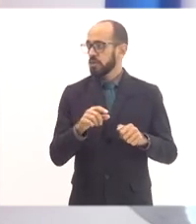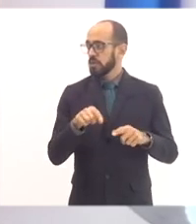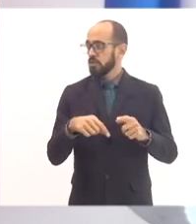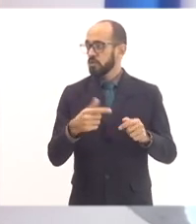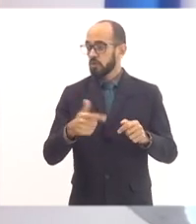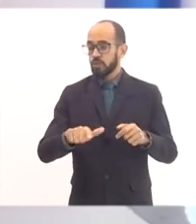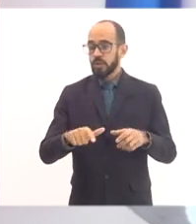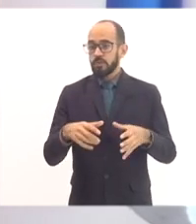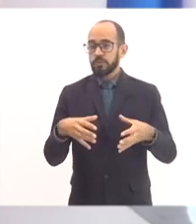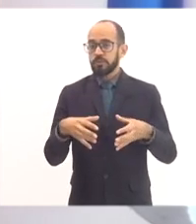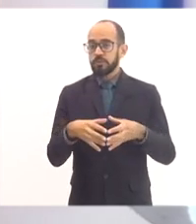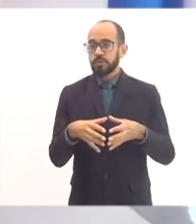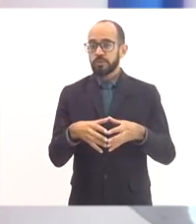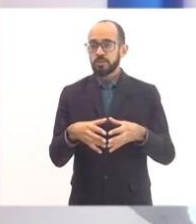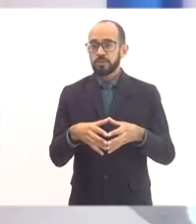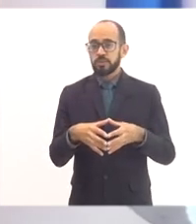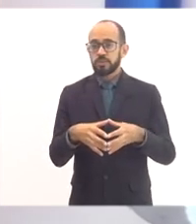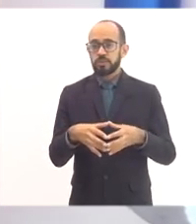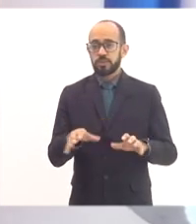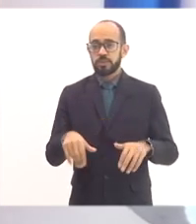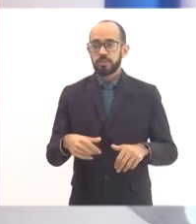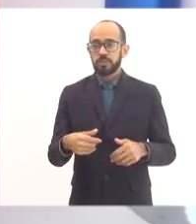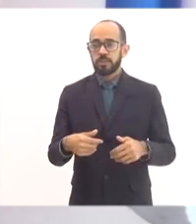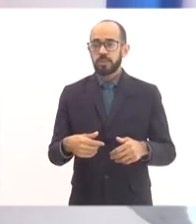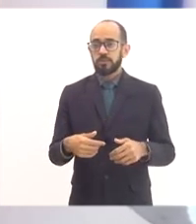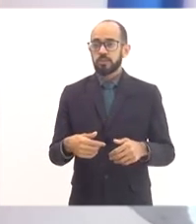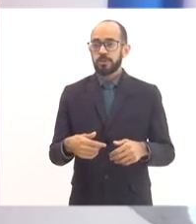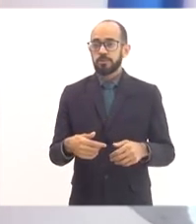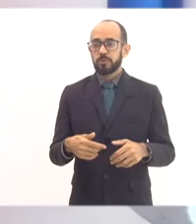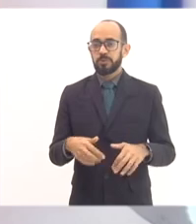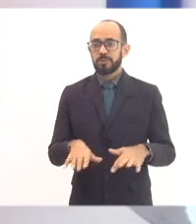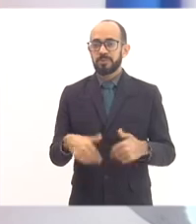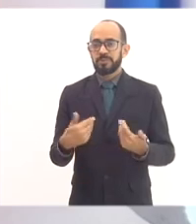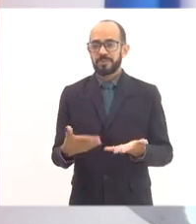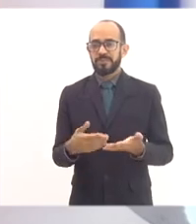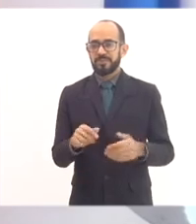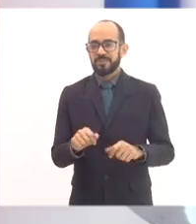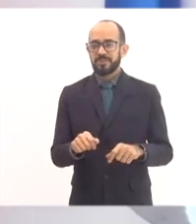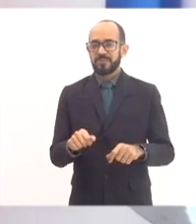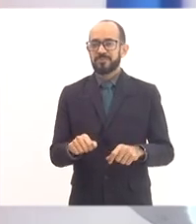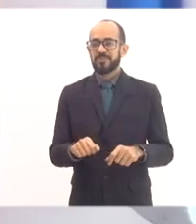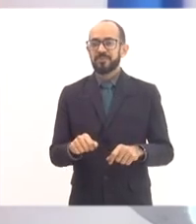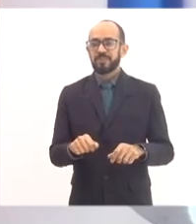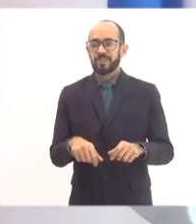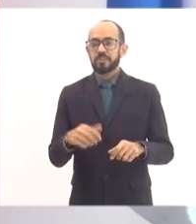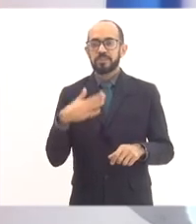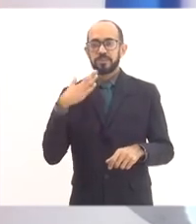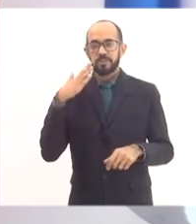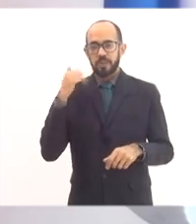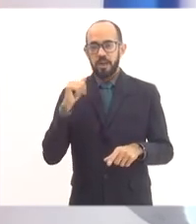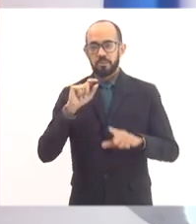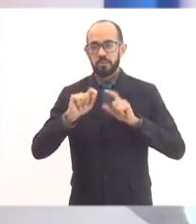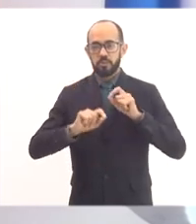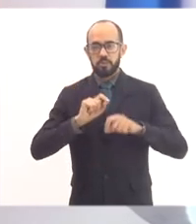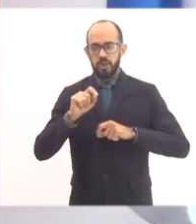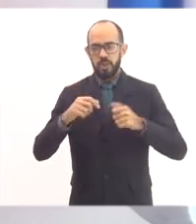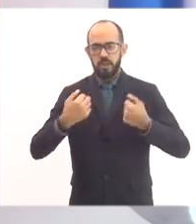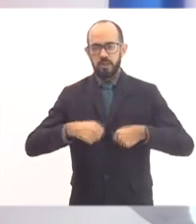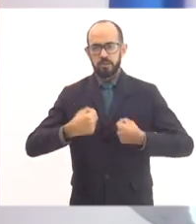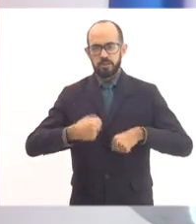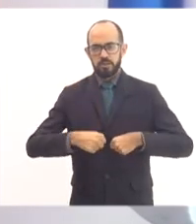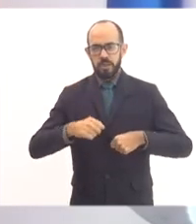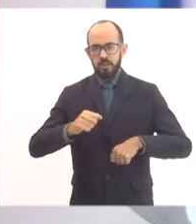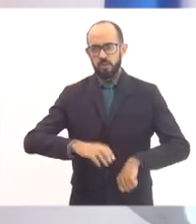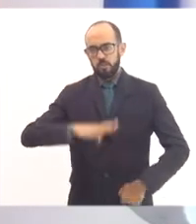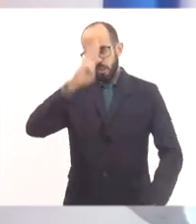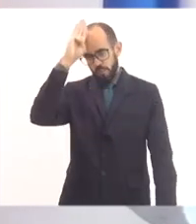sentiram contemplados, se organizar aí para fazer uso da palavra de forma objetiva. A gente já sabe da necessidade do bombeiro,